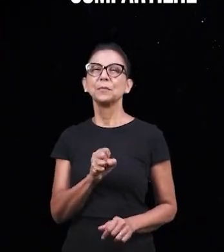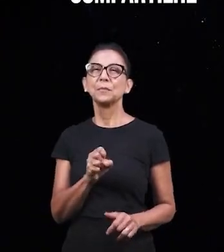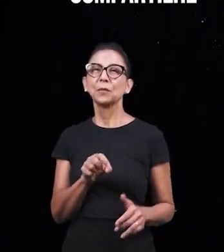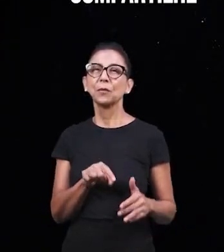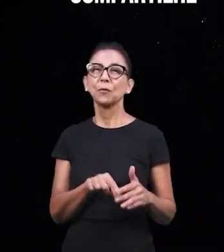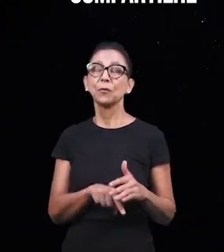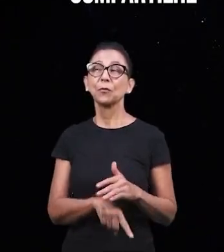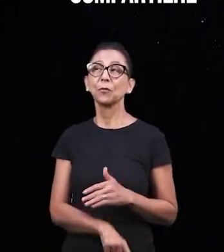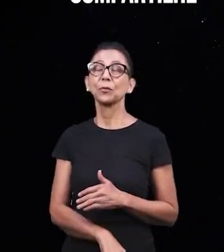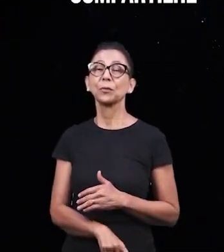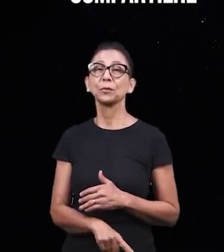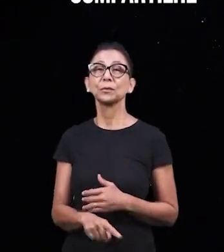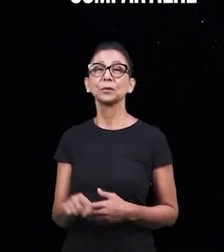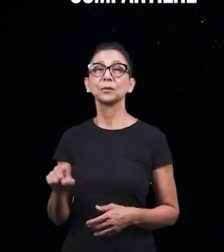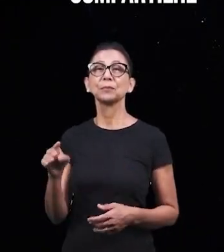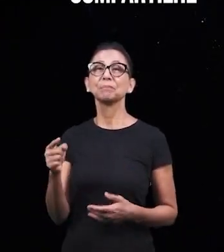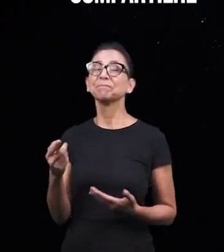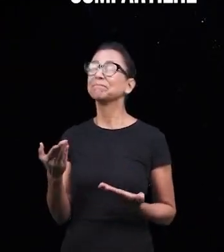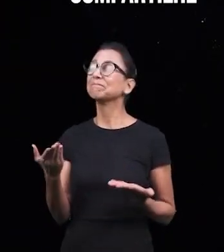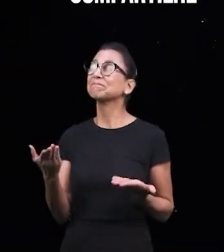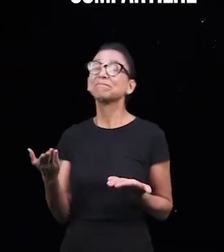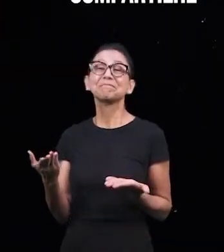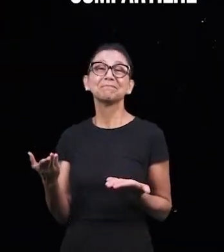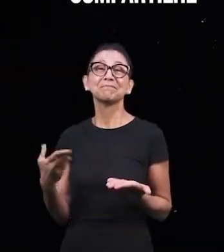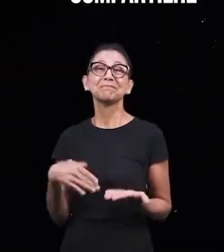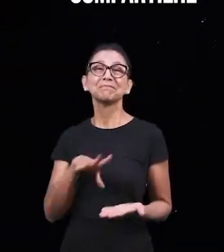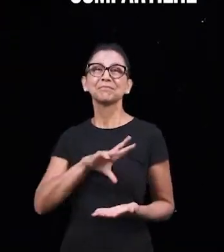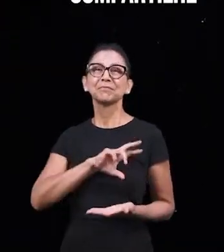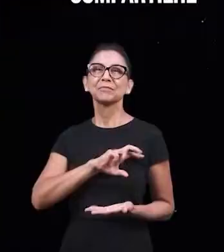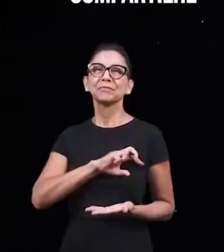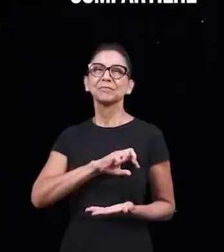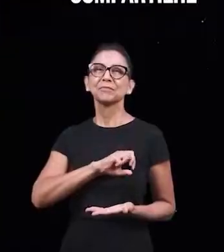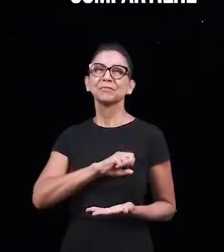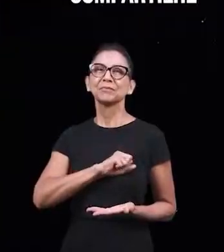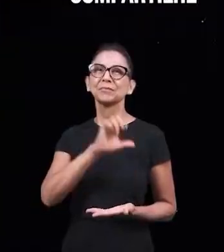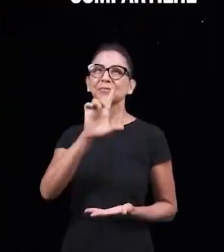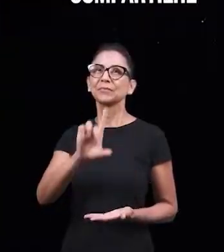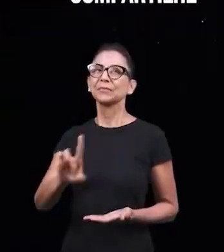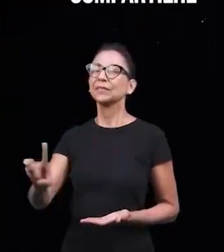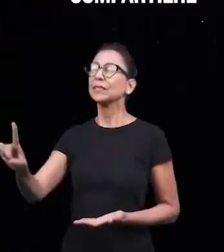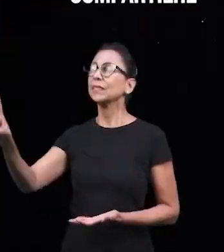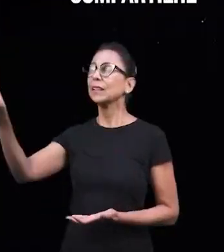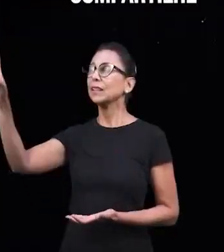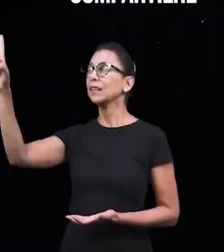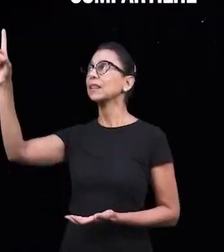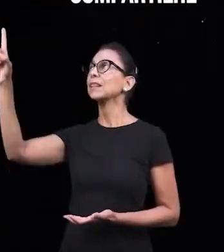amor, é o amor de